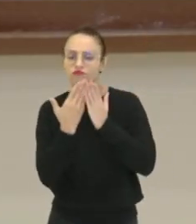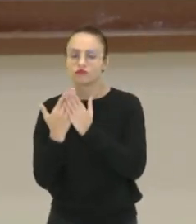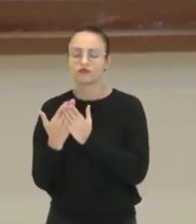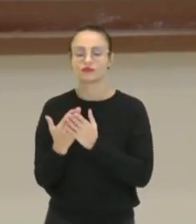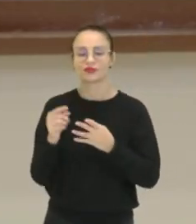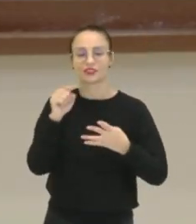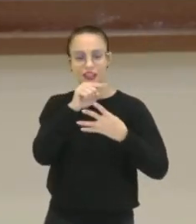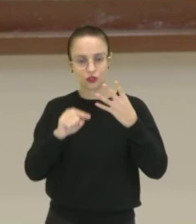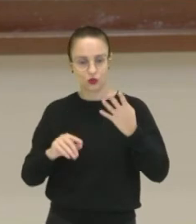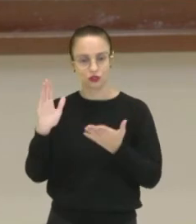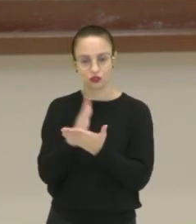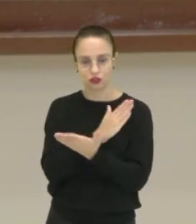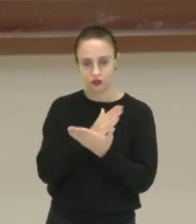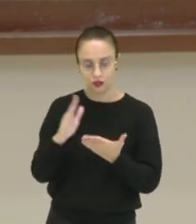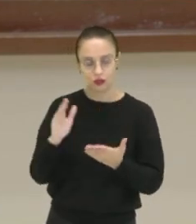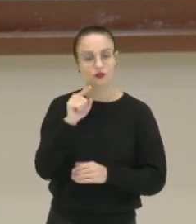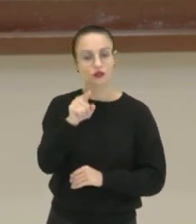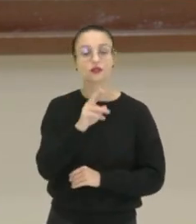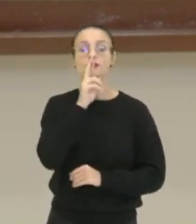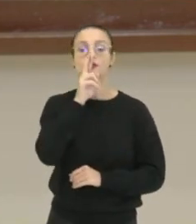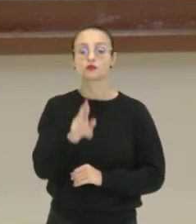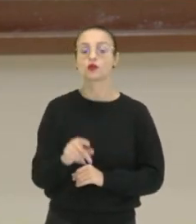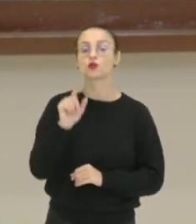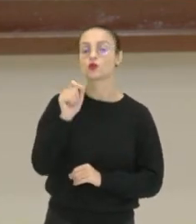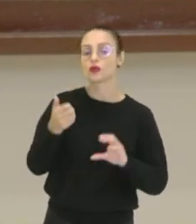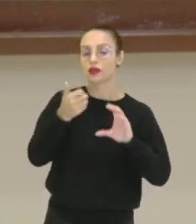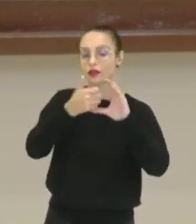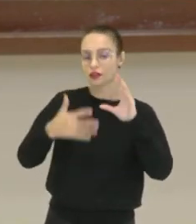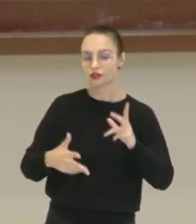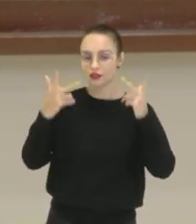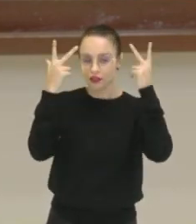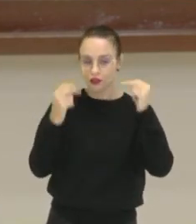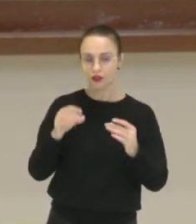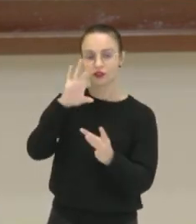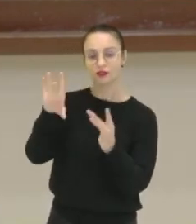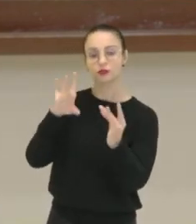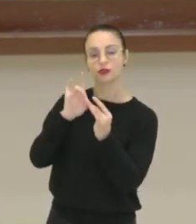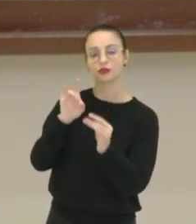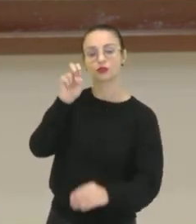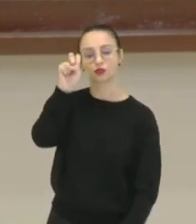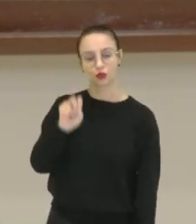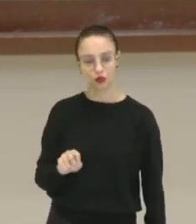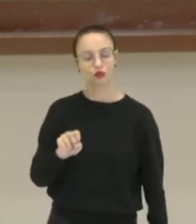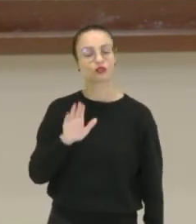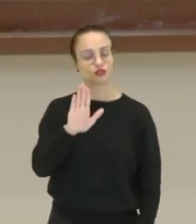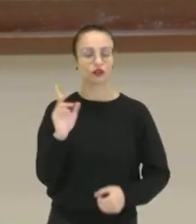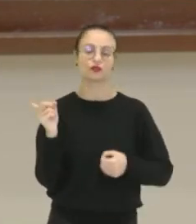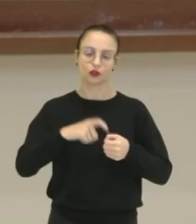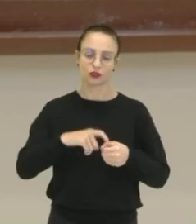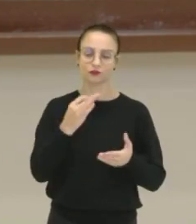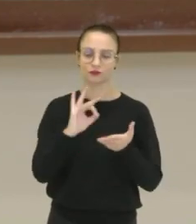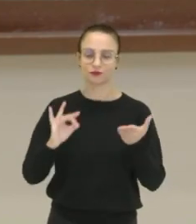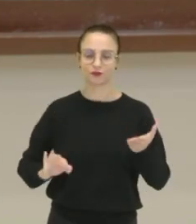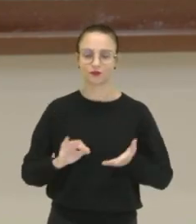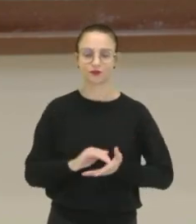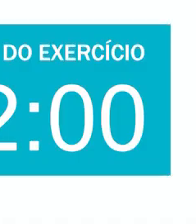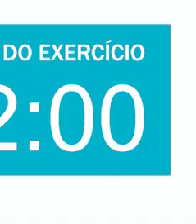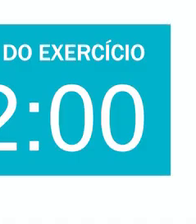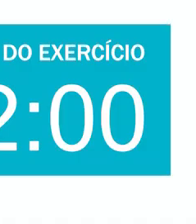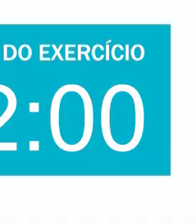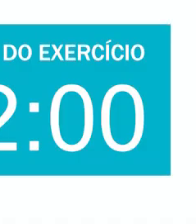4 divisões, respondam o que é característica natural específica da região sul e nós já voltamos com a correção.